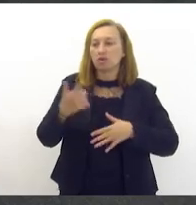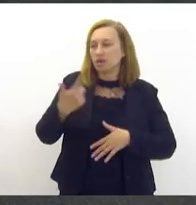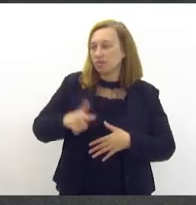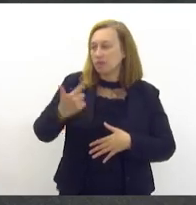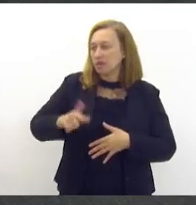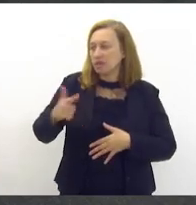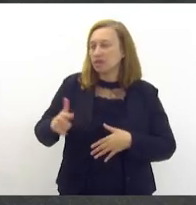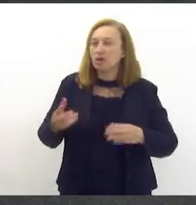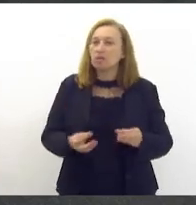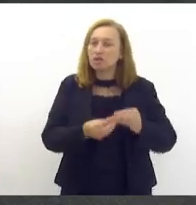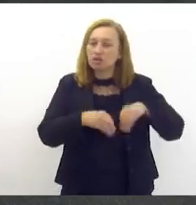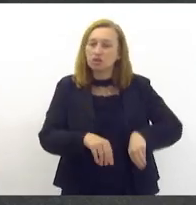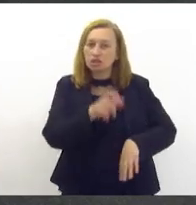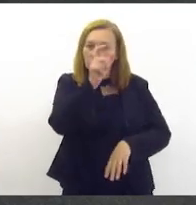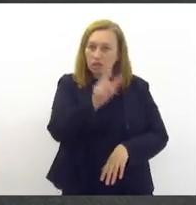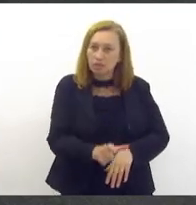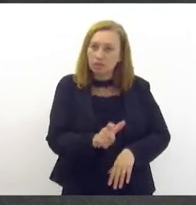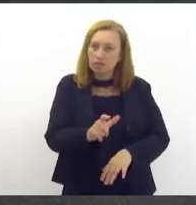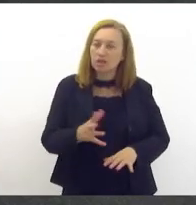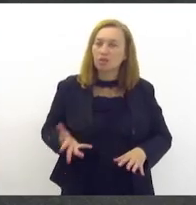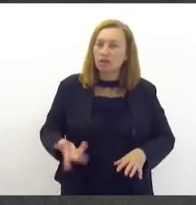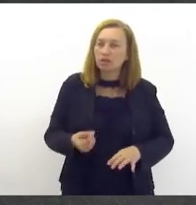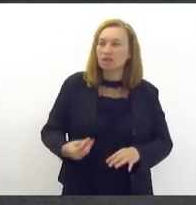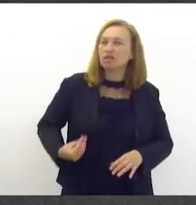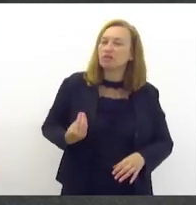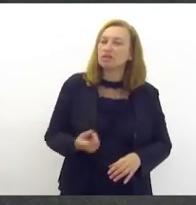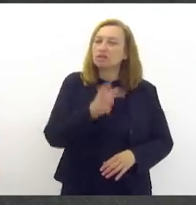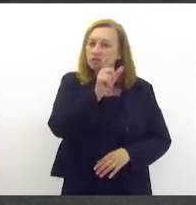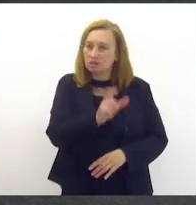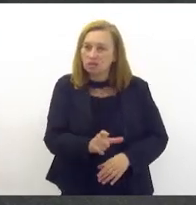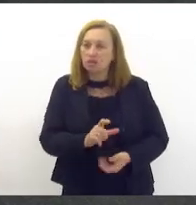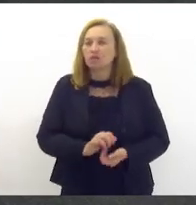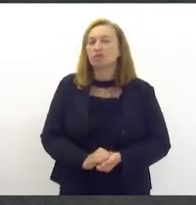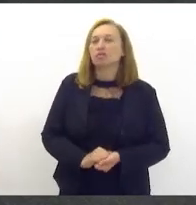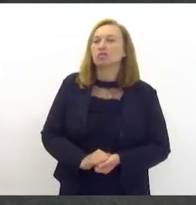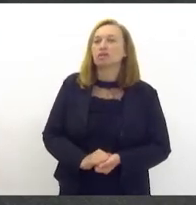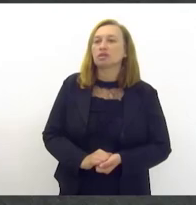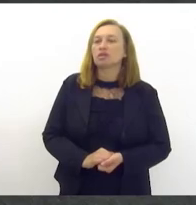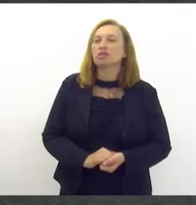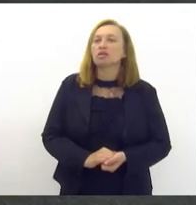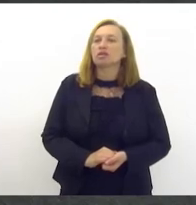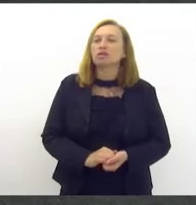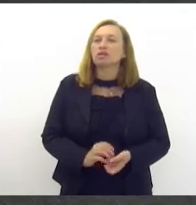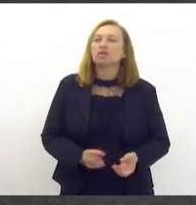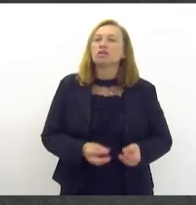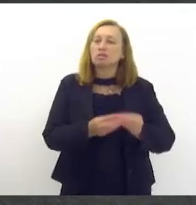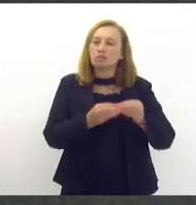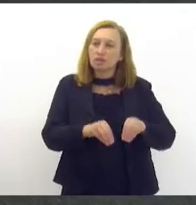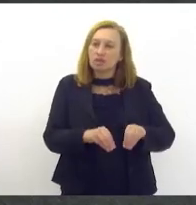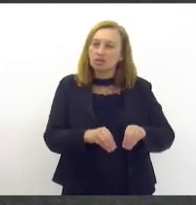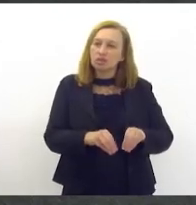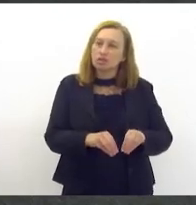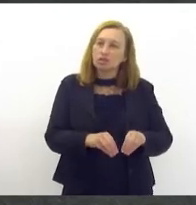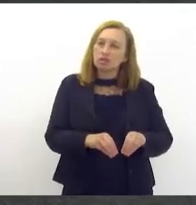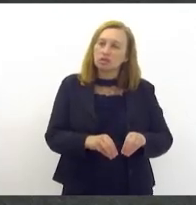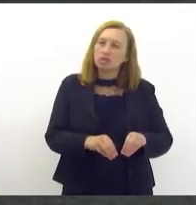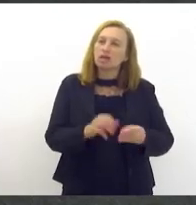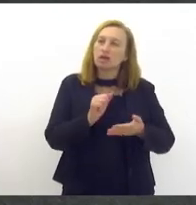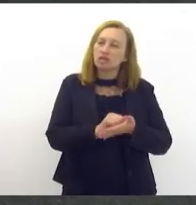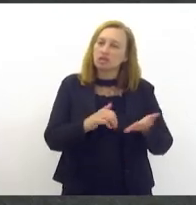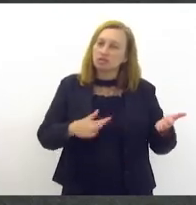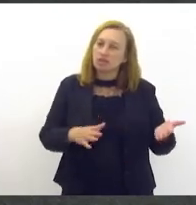a vida da pessoa, afetam a qualidade de vida dessas pessoas e interferem exatamente nas suas